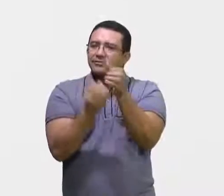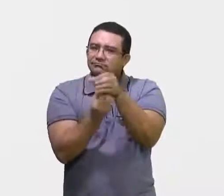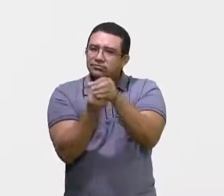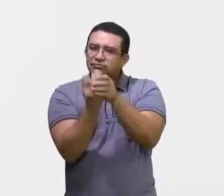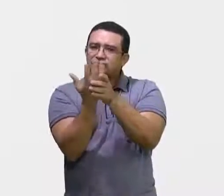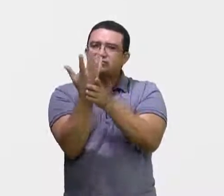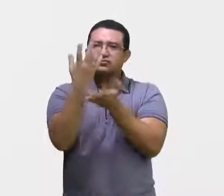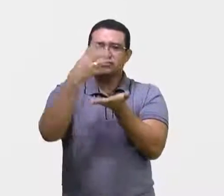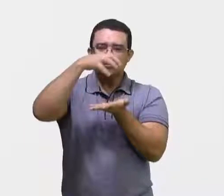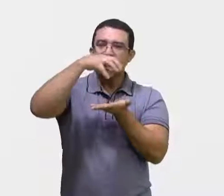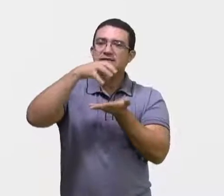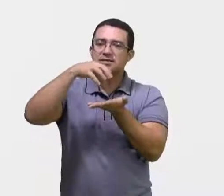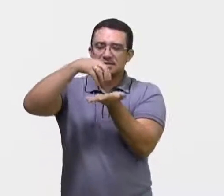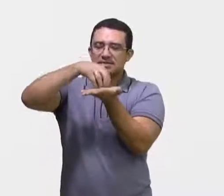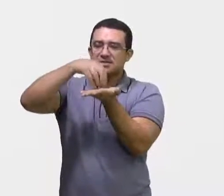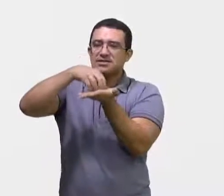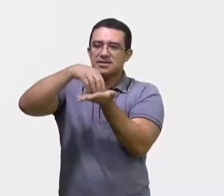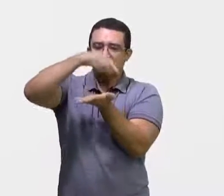com cerca de